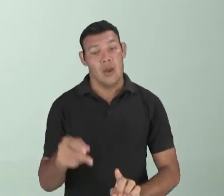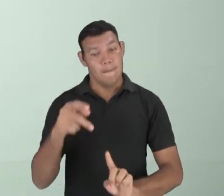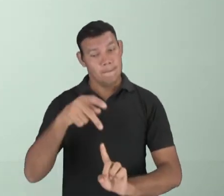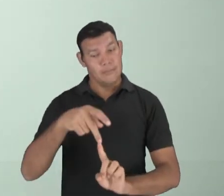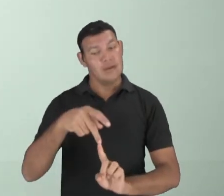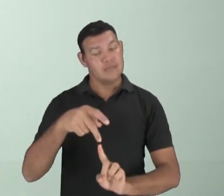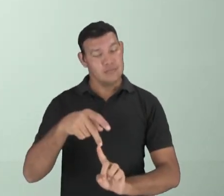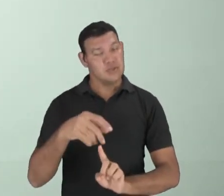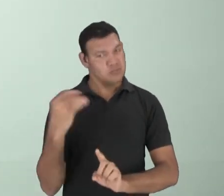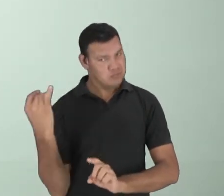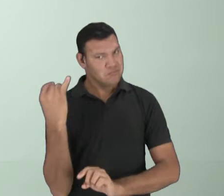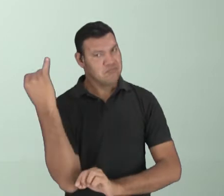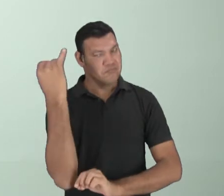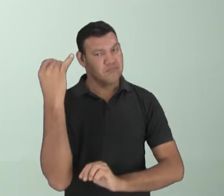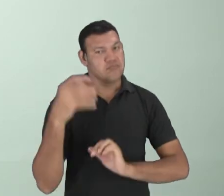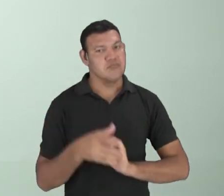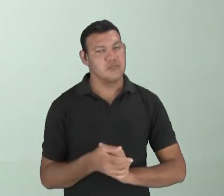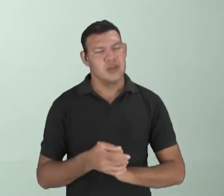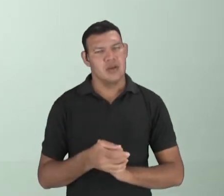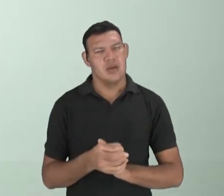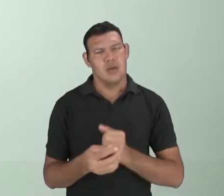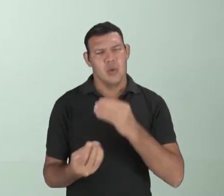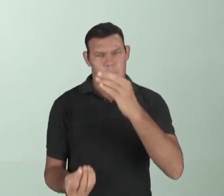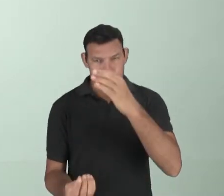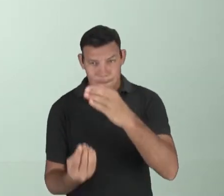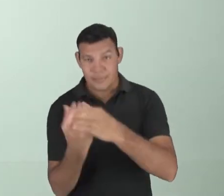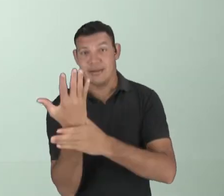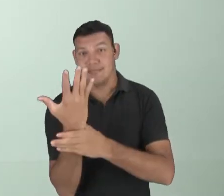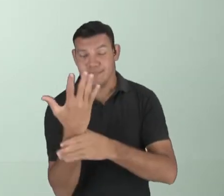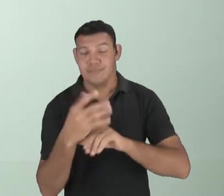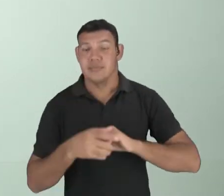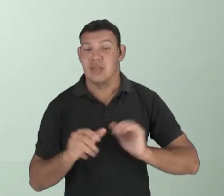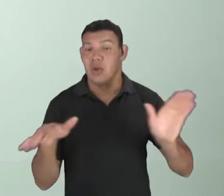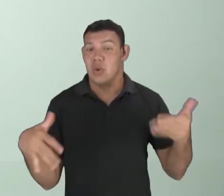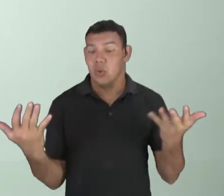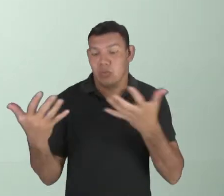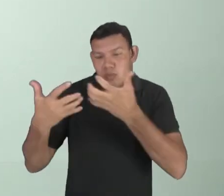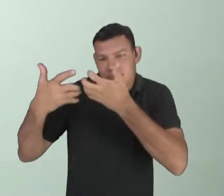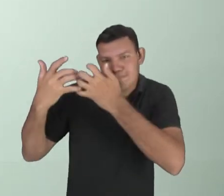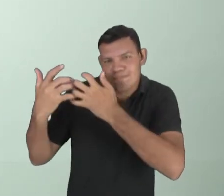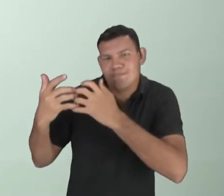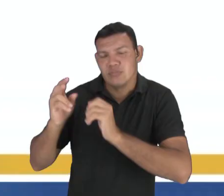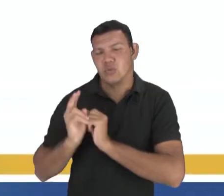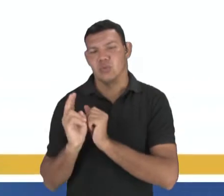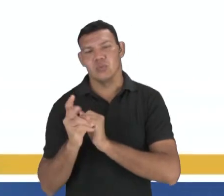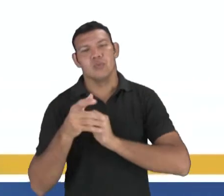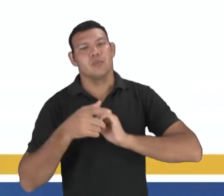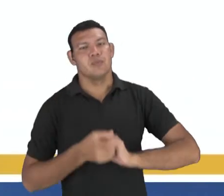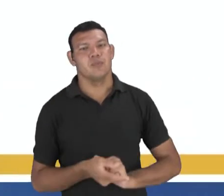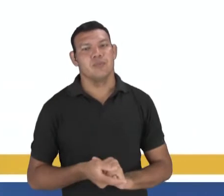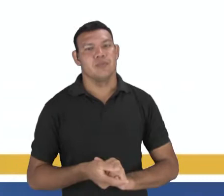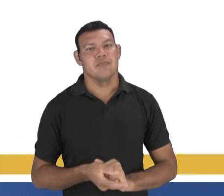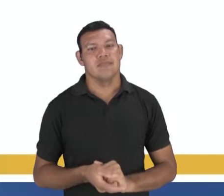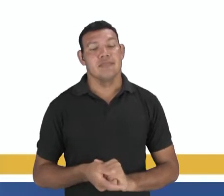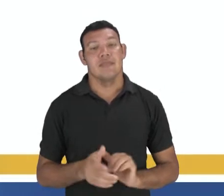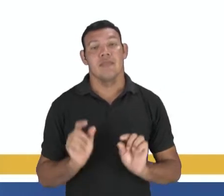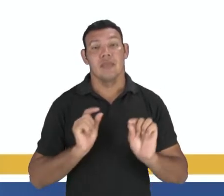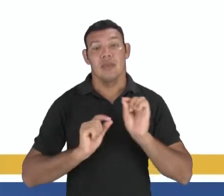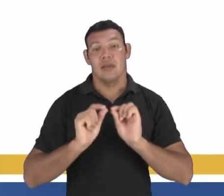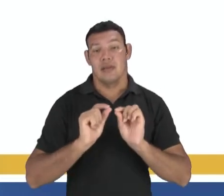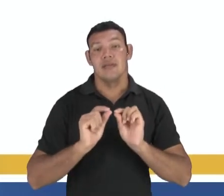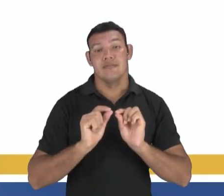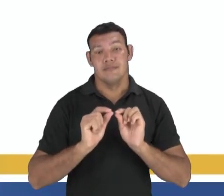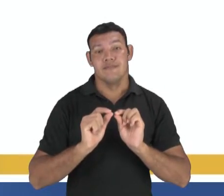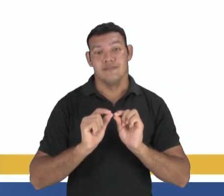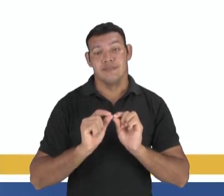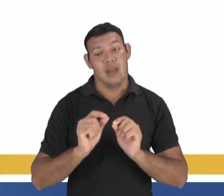tá? Bem lá da origem, vamos seguir com a nossa reflexão. O fato é